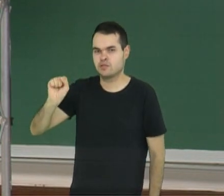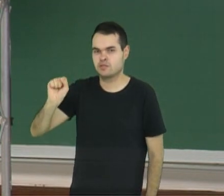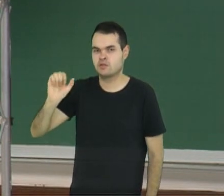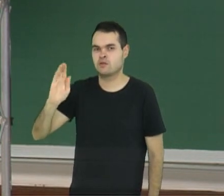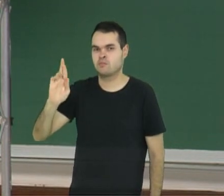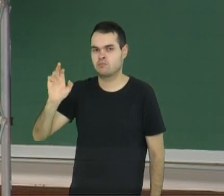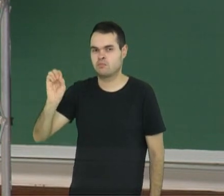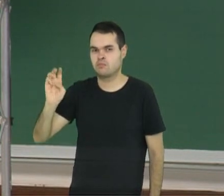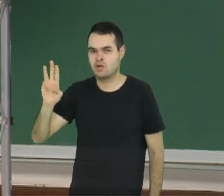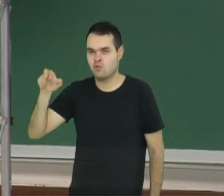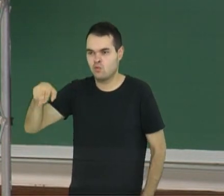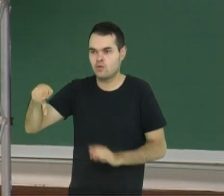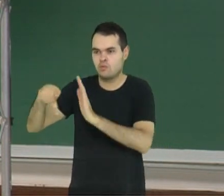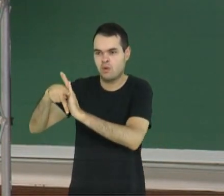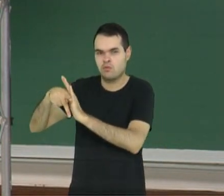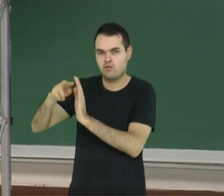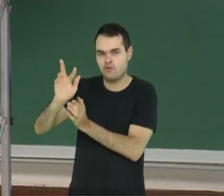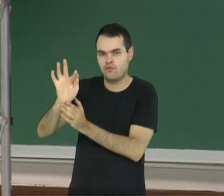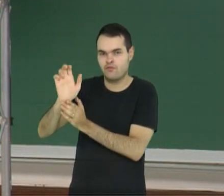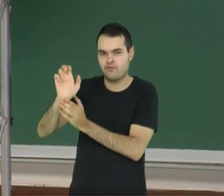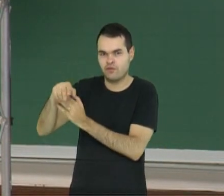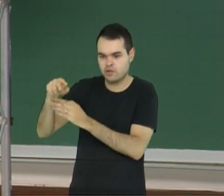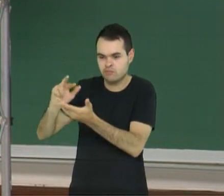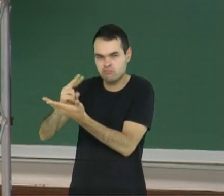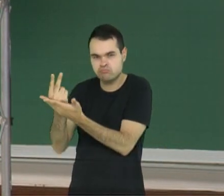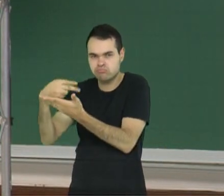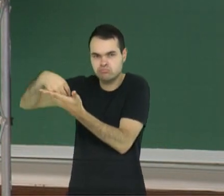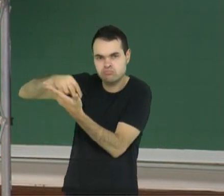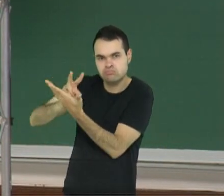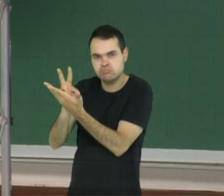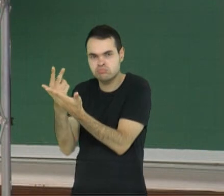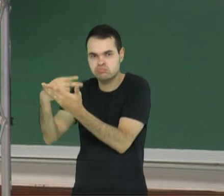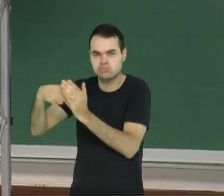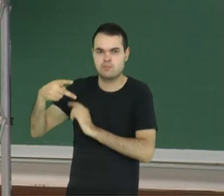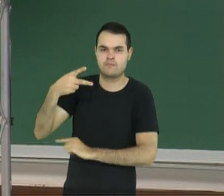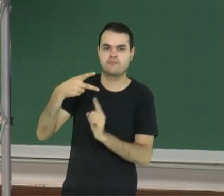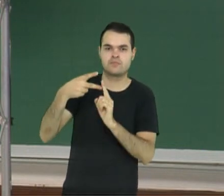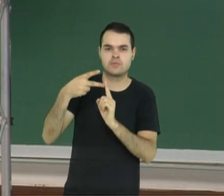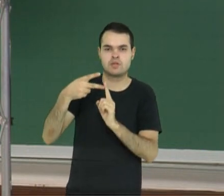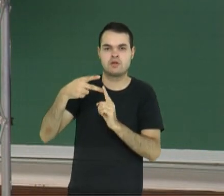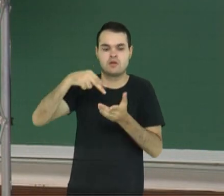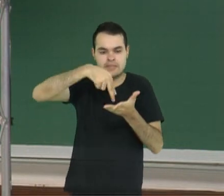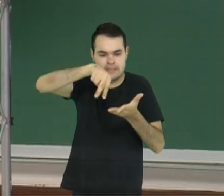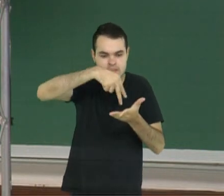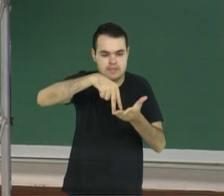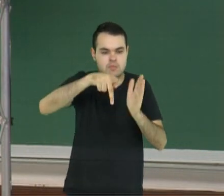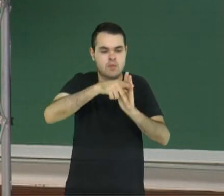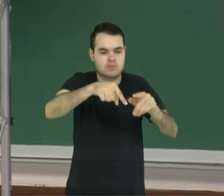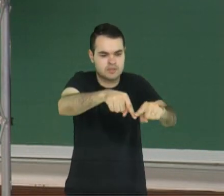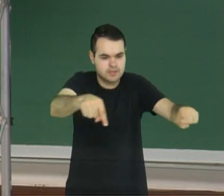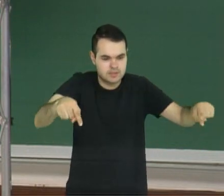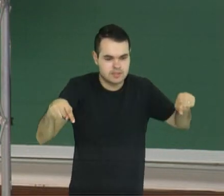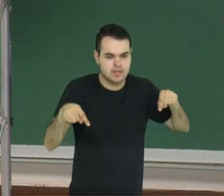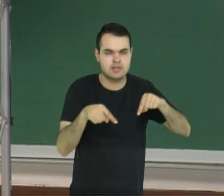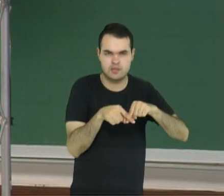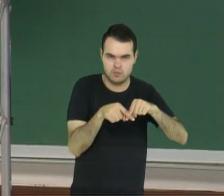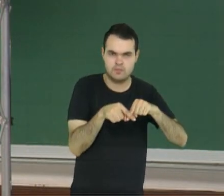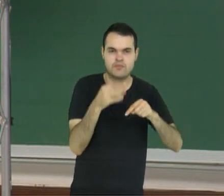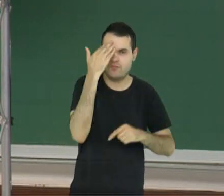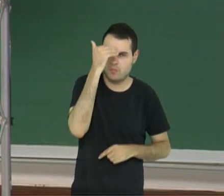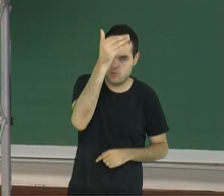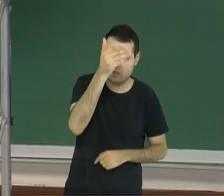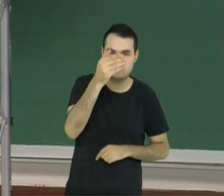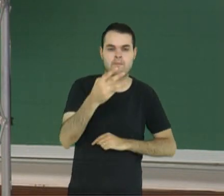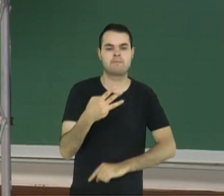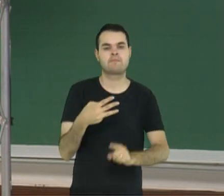que é exatamente o funk, que é o break. Ele teve Fred Astaire, dança de salão, que foi a grande estrela de Hollywood. E